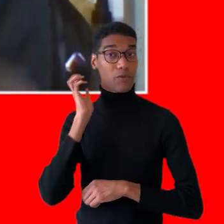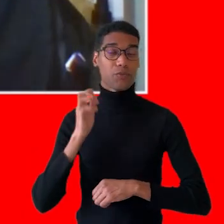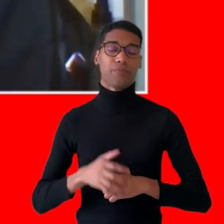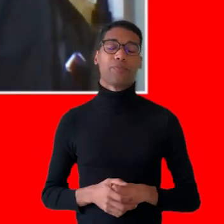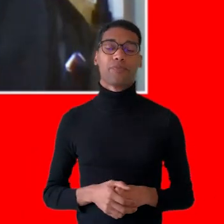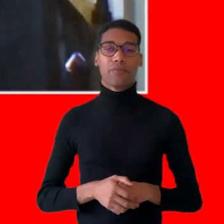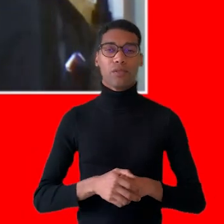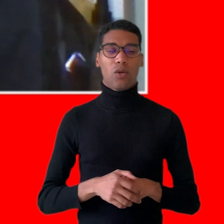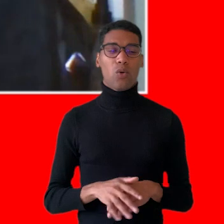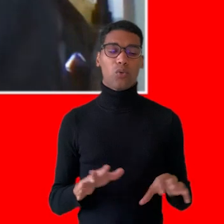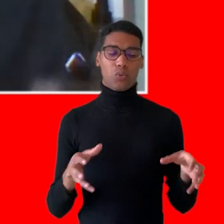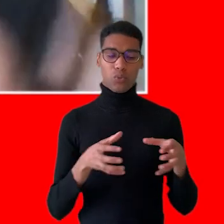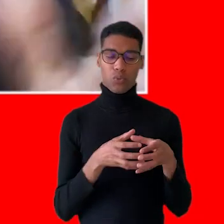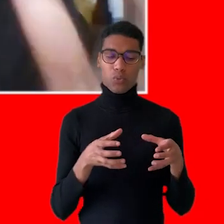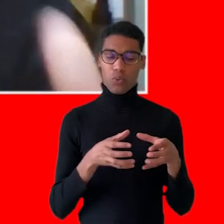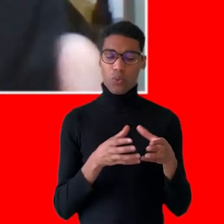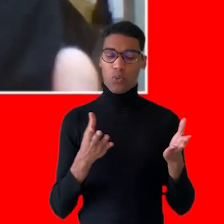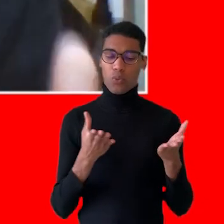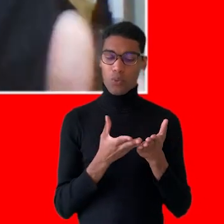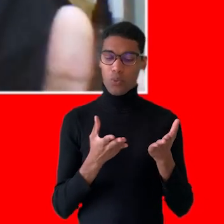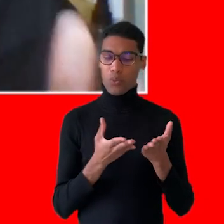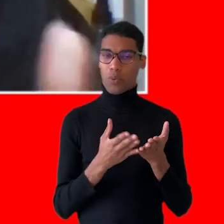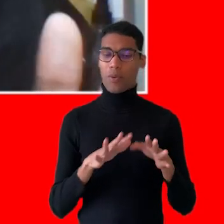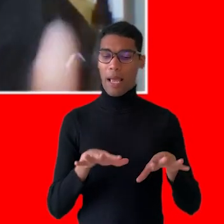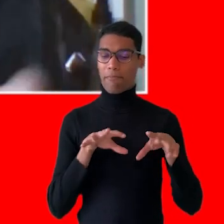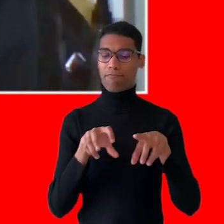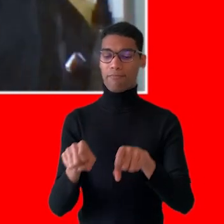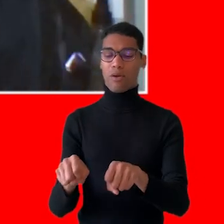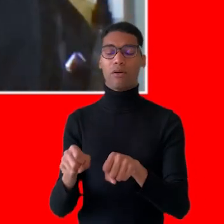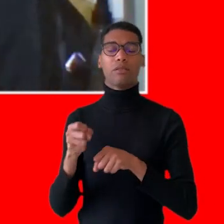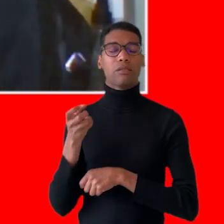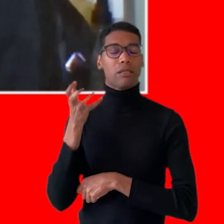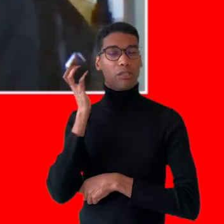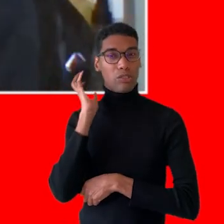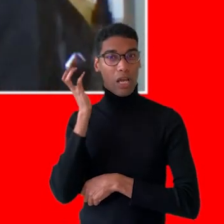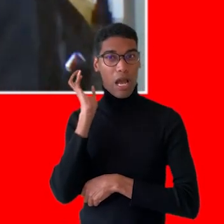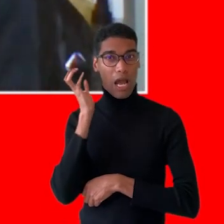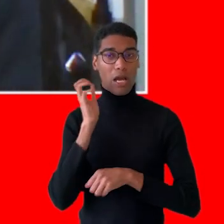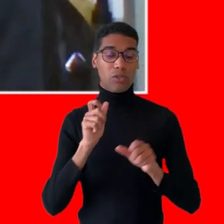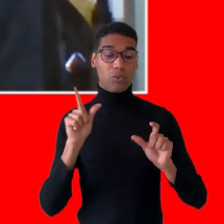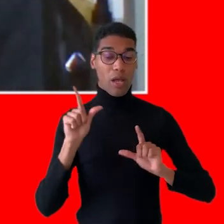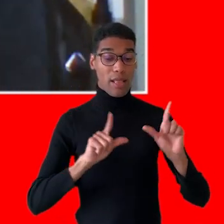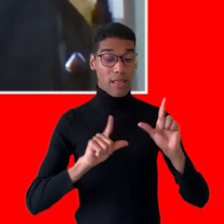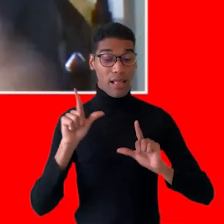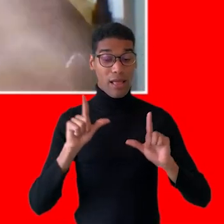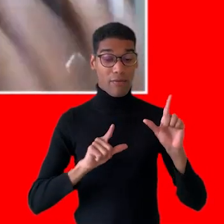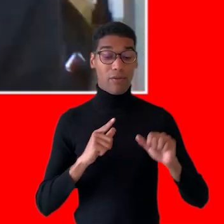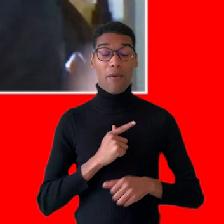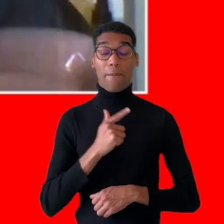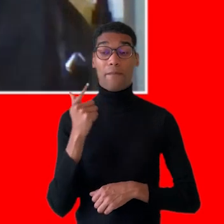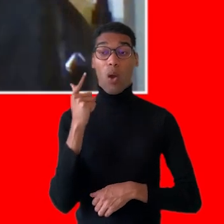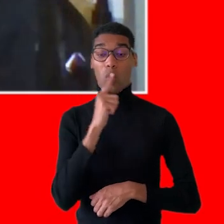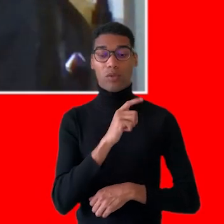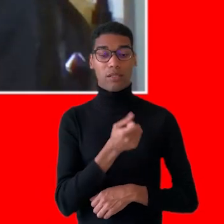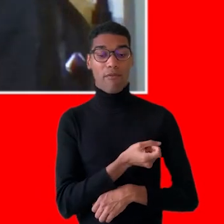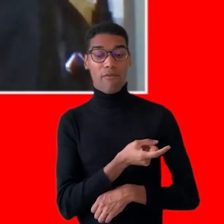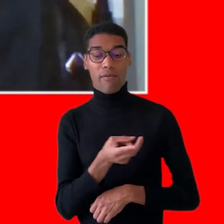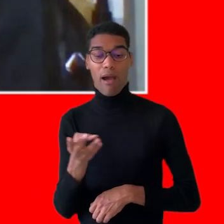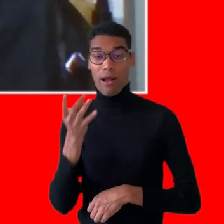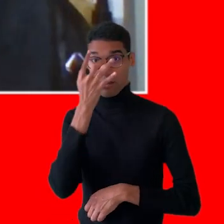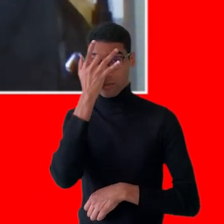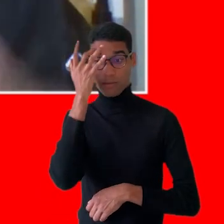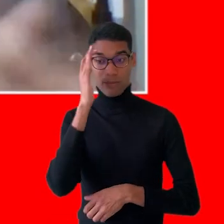Os grupos neopentecostais se apossaram de rádios e televisão para conseguir mais